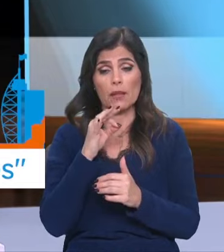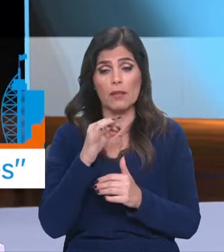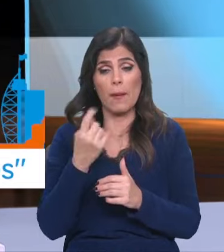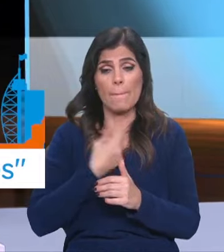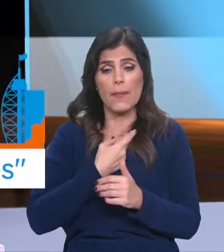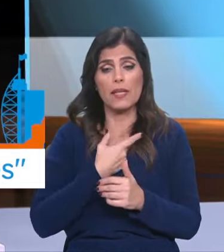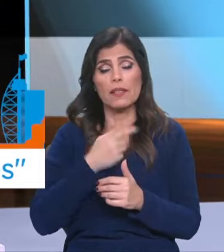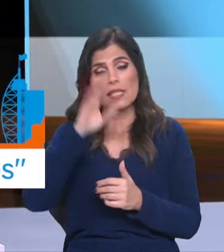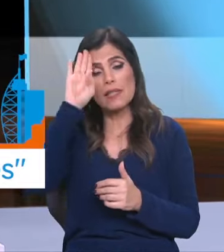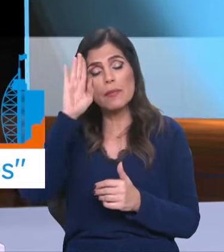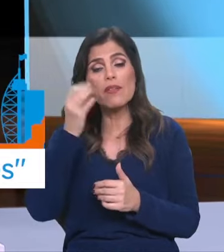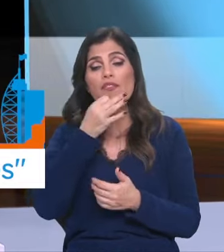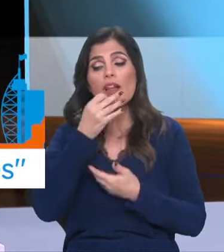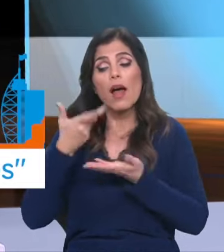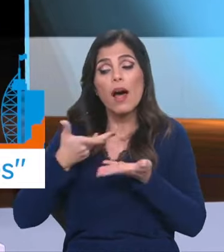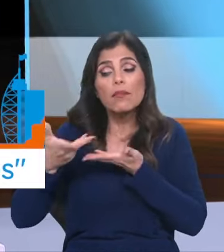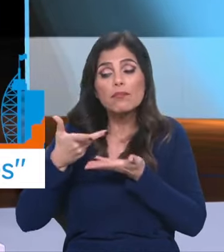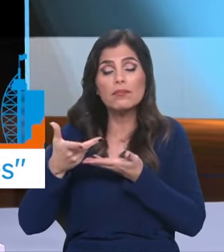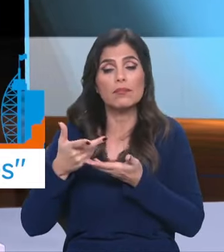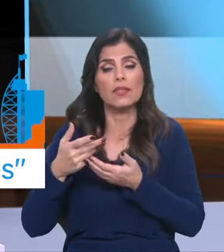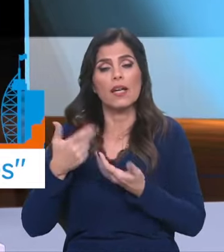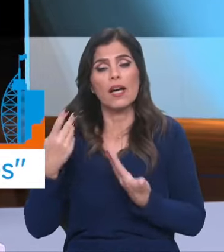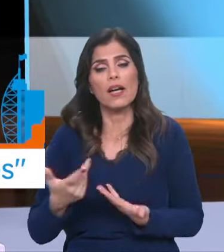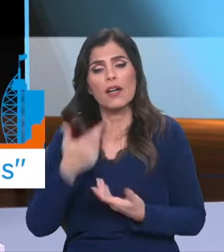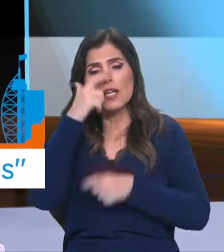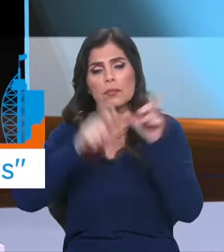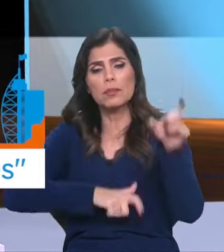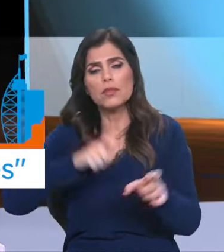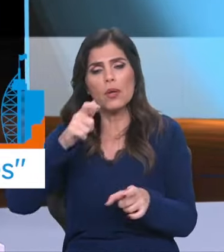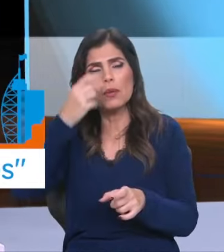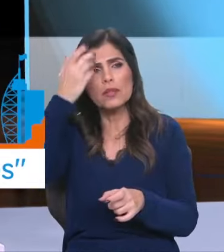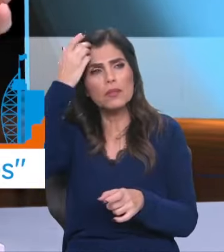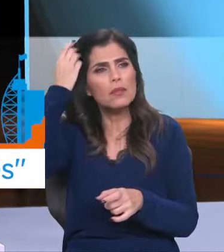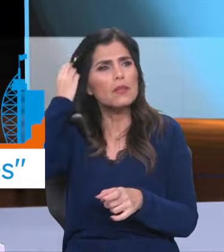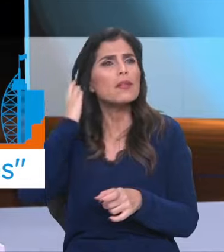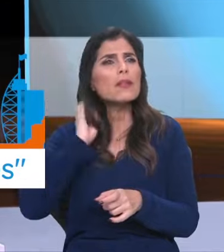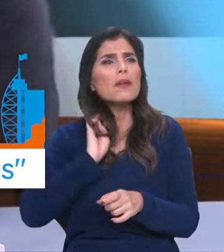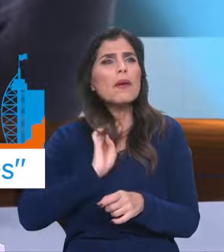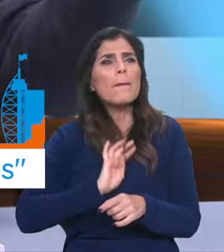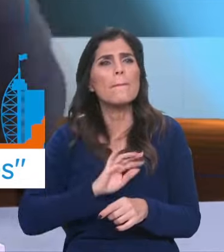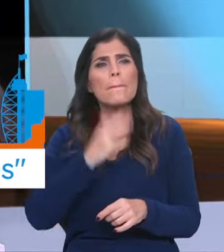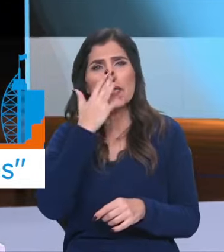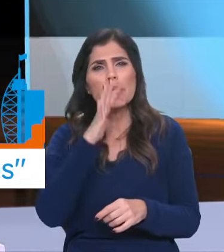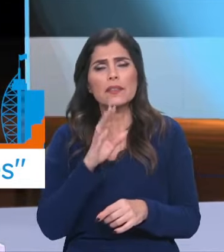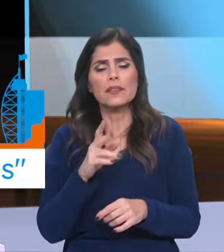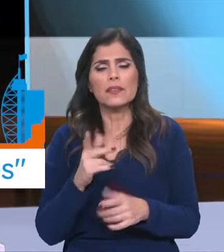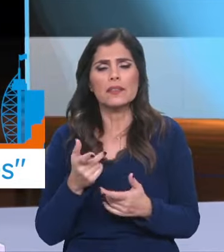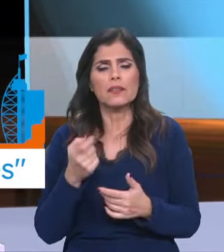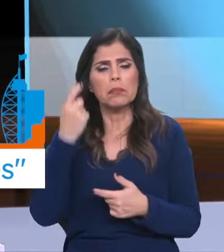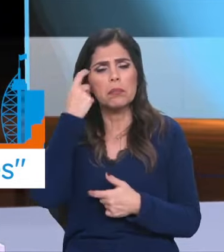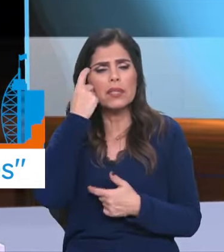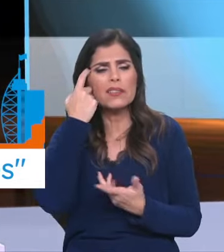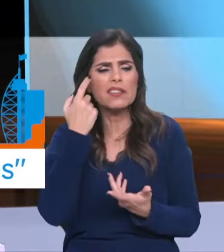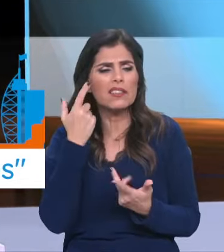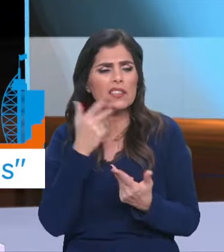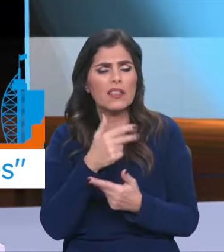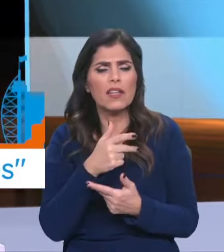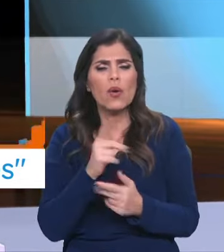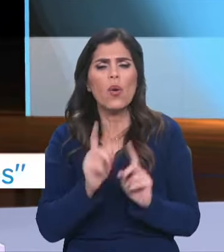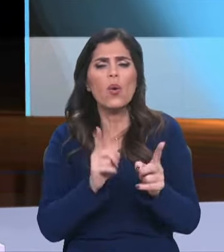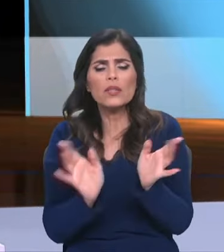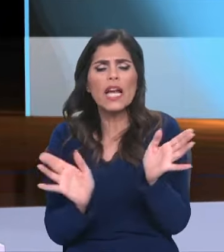saber dialogar. Hoje em dia, as pessoas não têm sentido crítico, eventualmente. Hoje parece que o que está na internet, o senhor